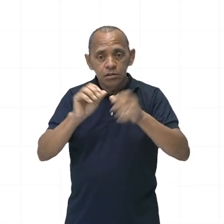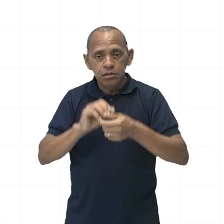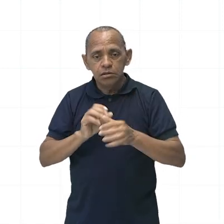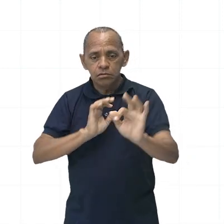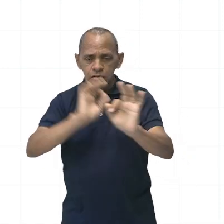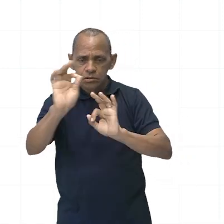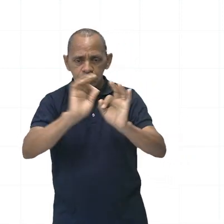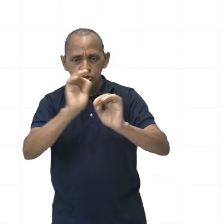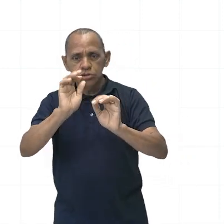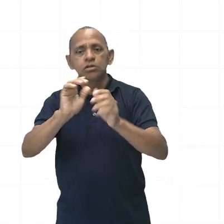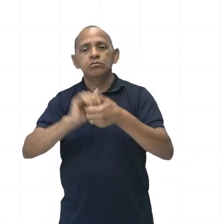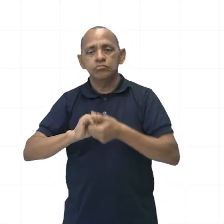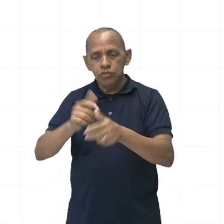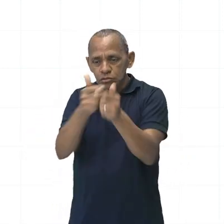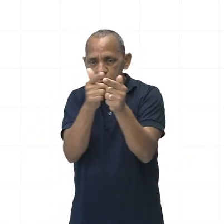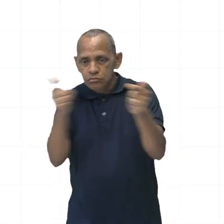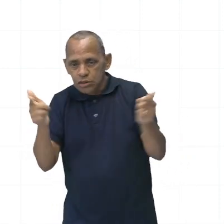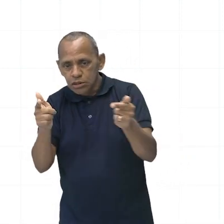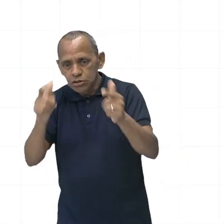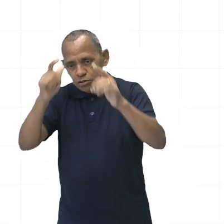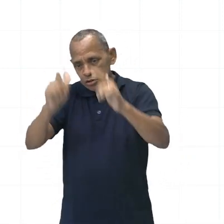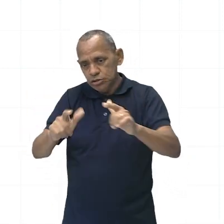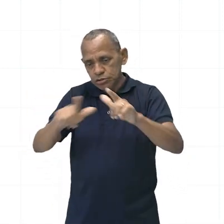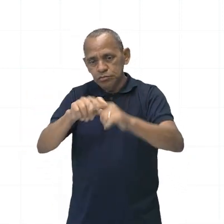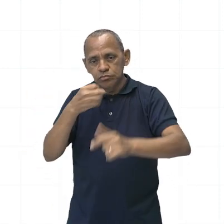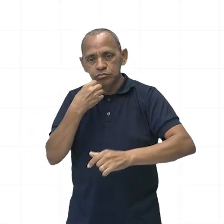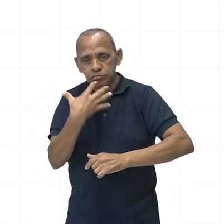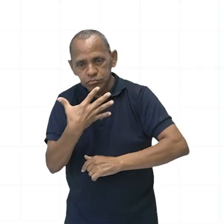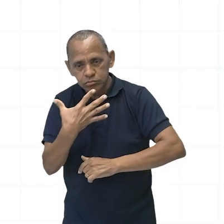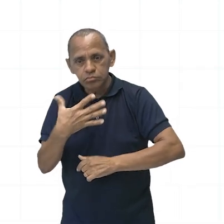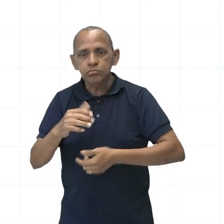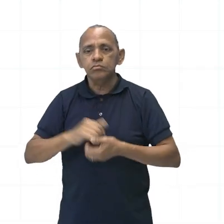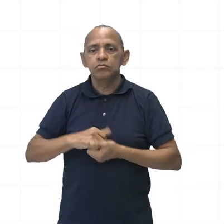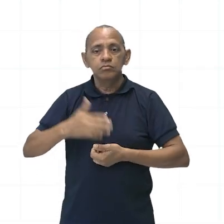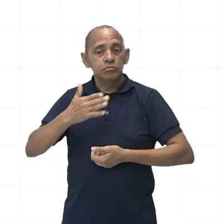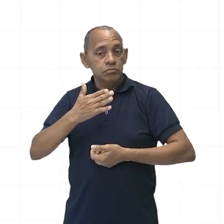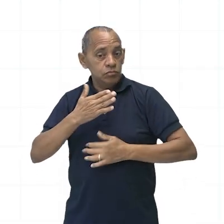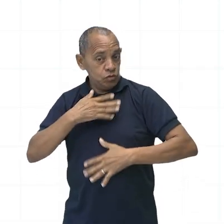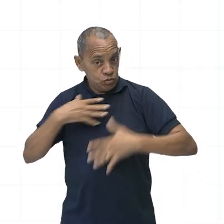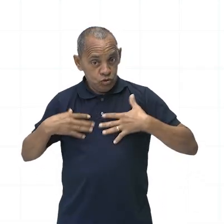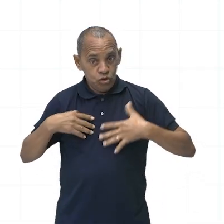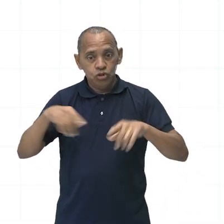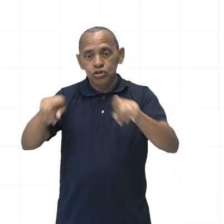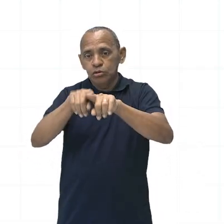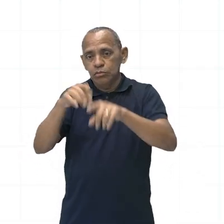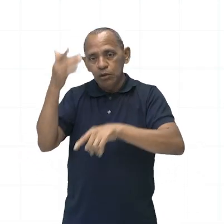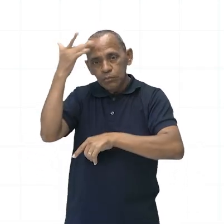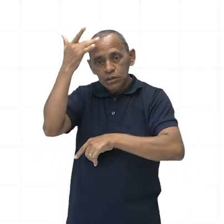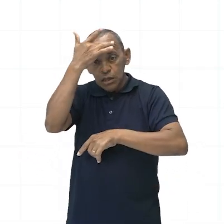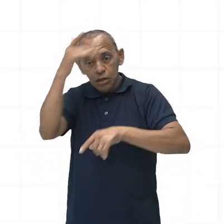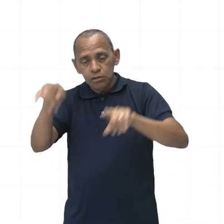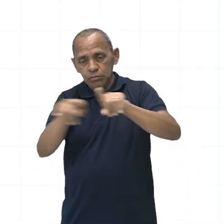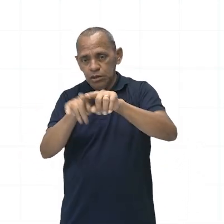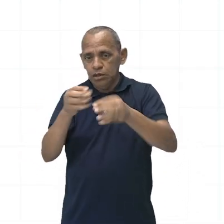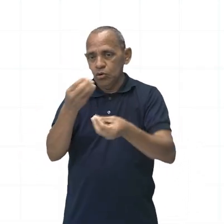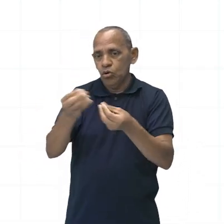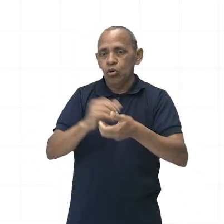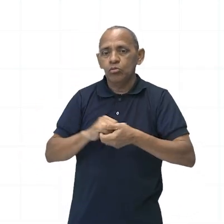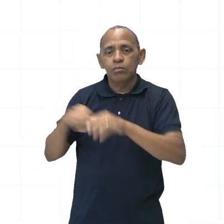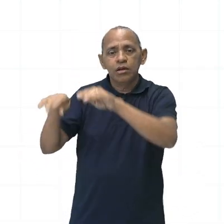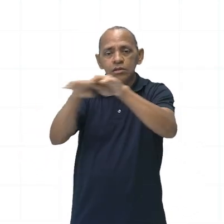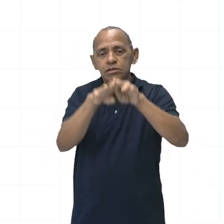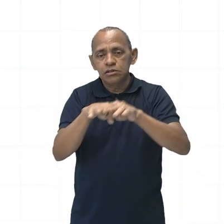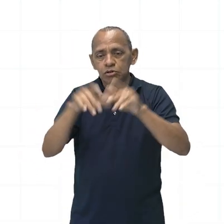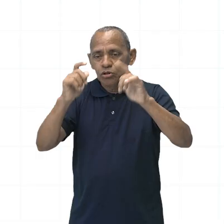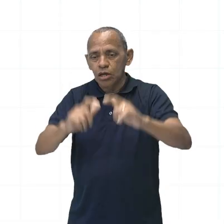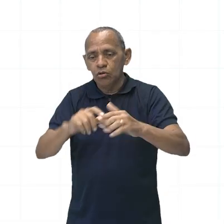a higiene do local, o bem-estar físico e mental a partir da padronização da rotina daquele lugar. E temos o